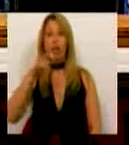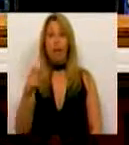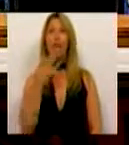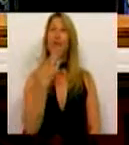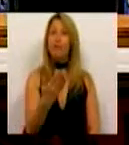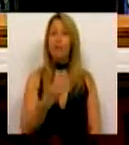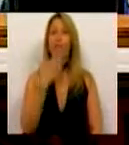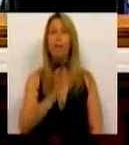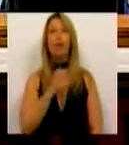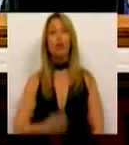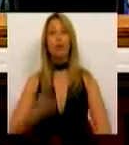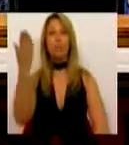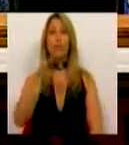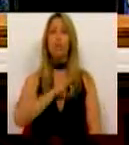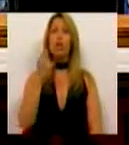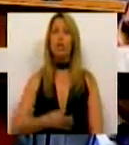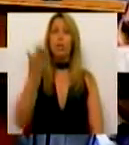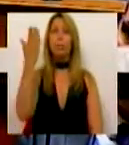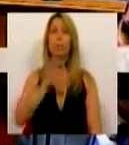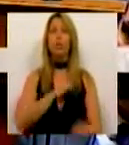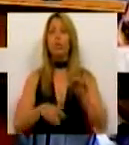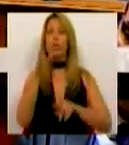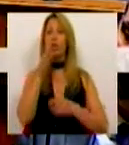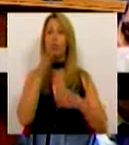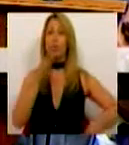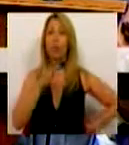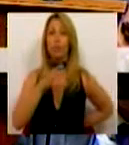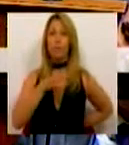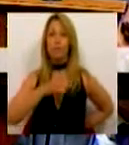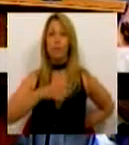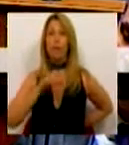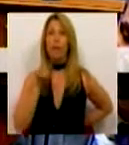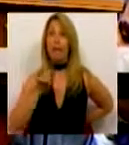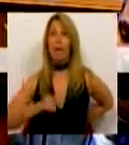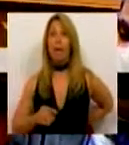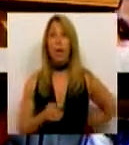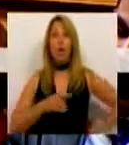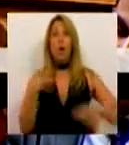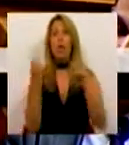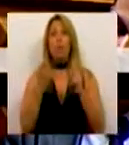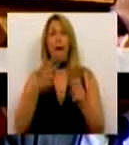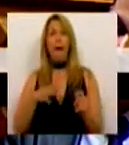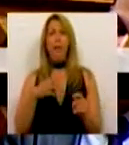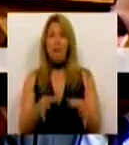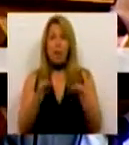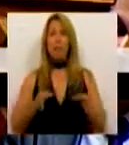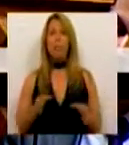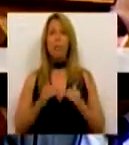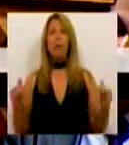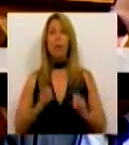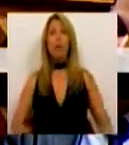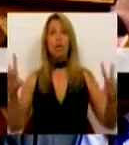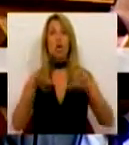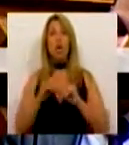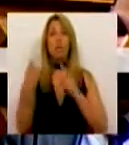Muito obrigado, Sr. Presidente. Sr. Presidente, senhores deputados. Com este debate estamos a querer antecipar uma nova fase da discussão